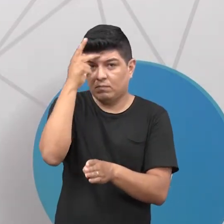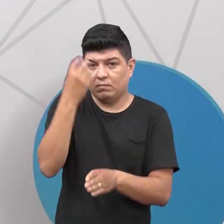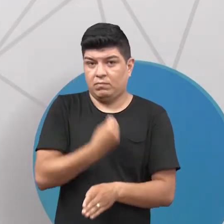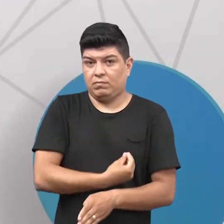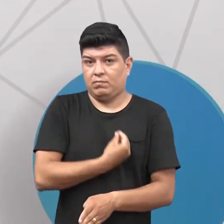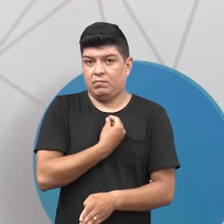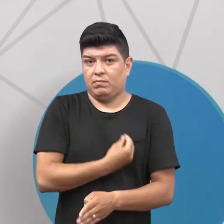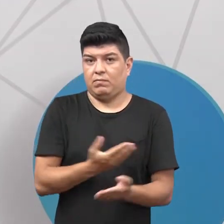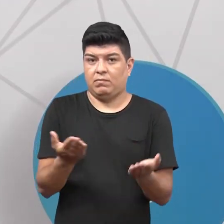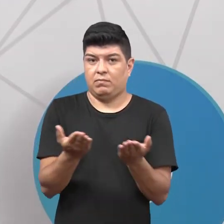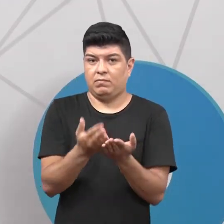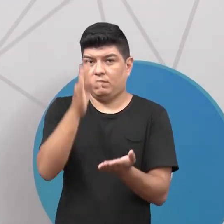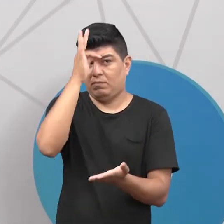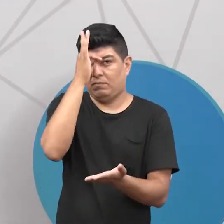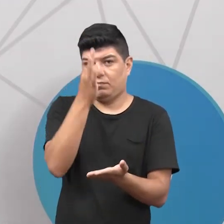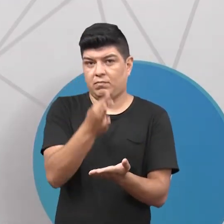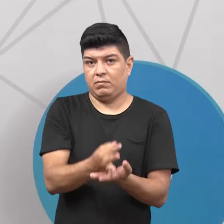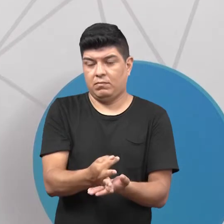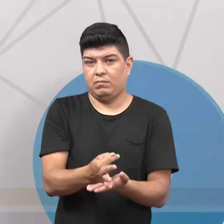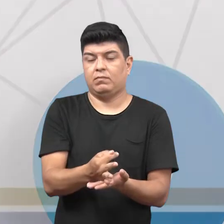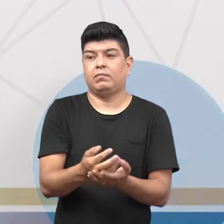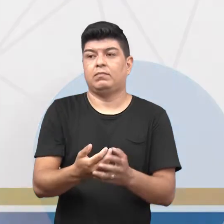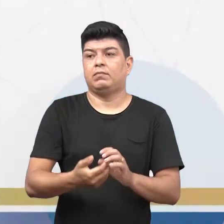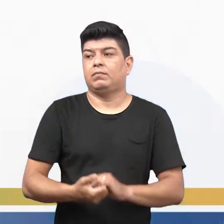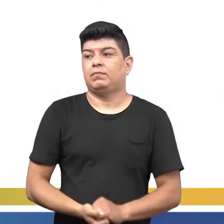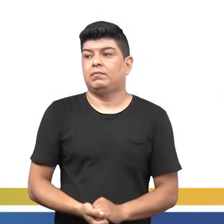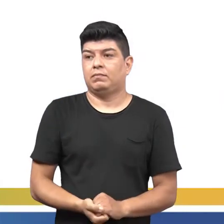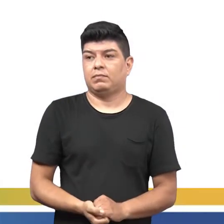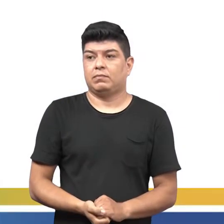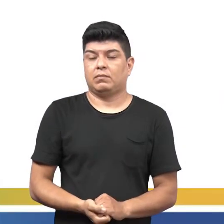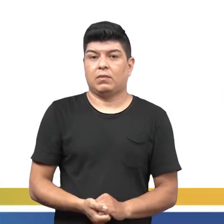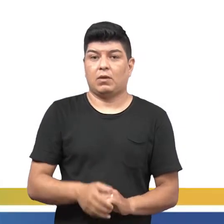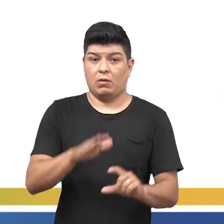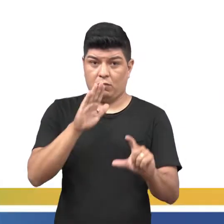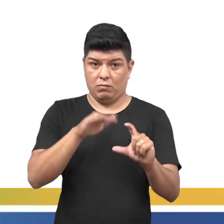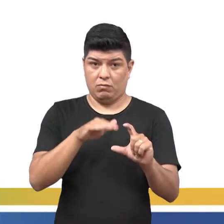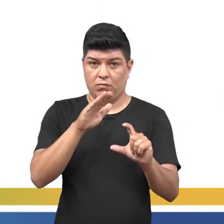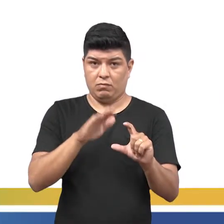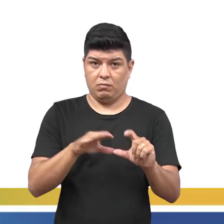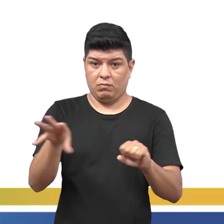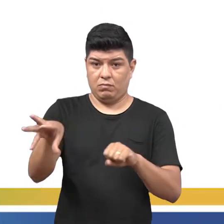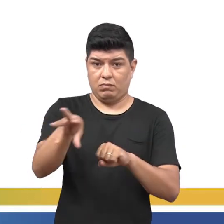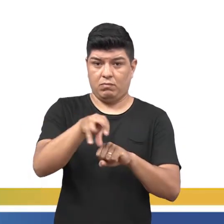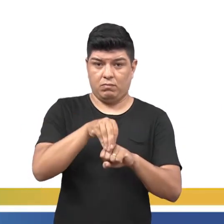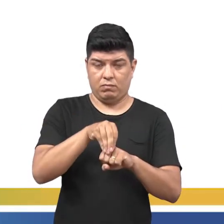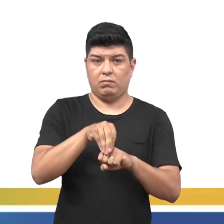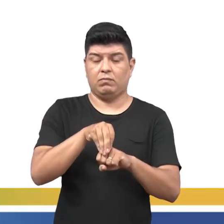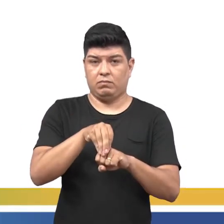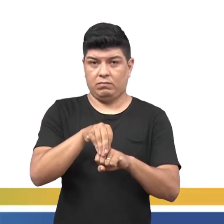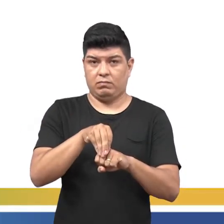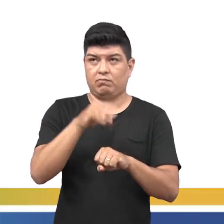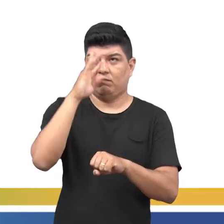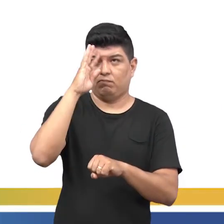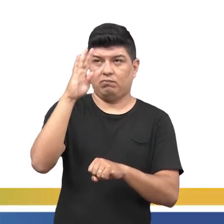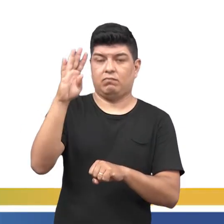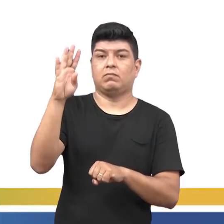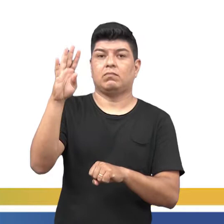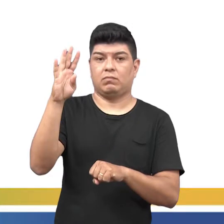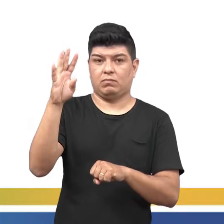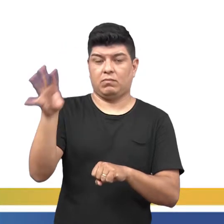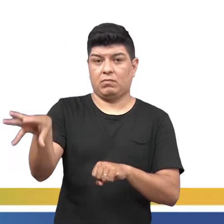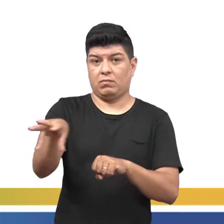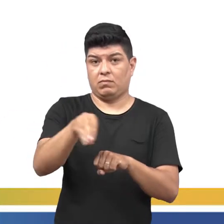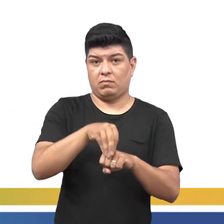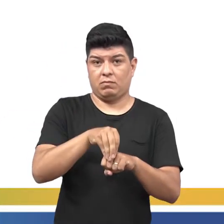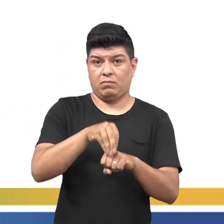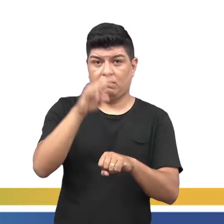na sua vida de fé. Bom, então, o mito é um conhecimento da fantasia, é um